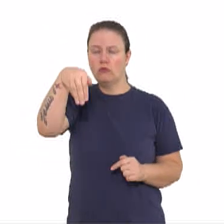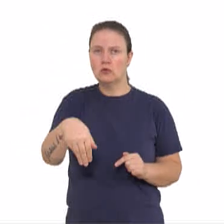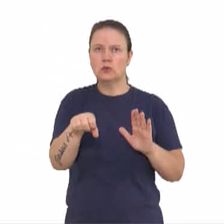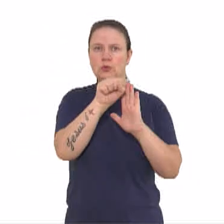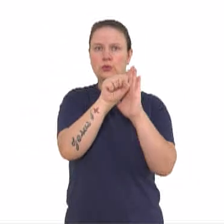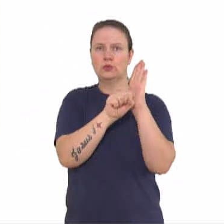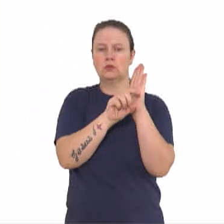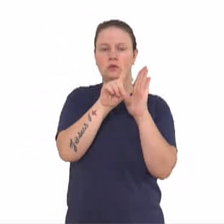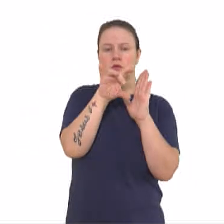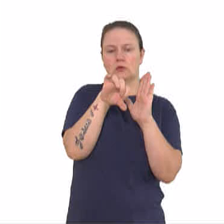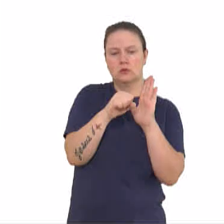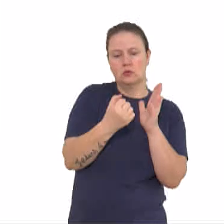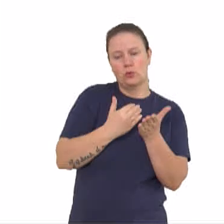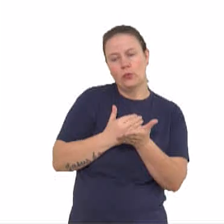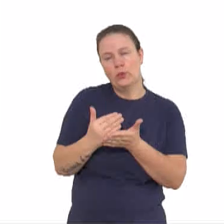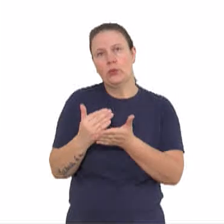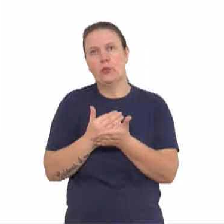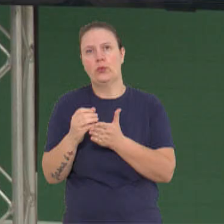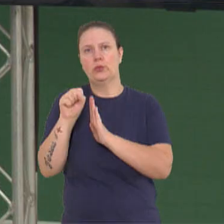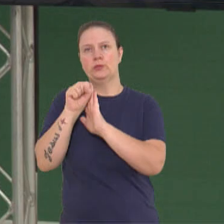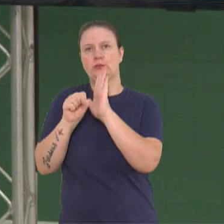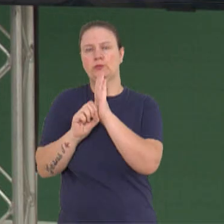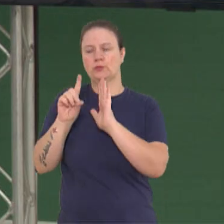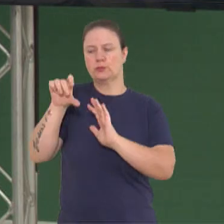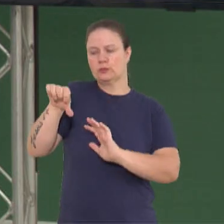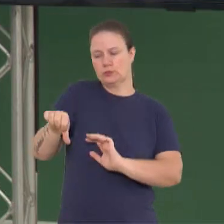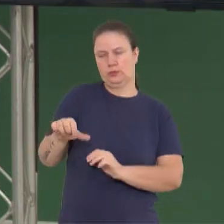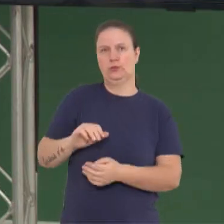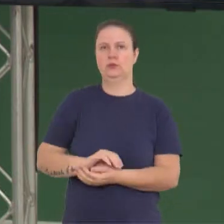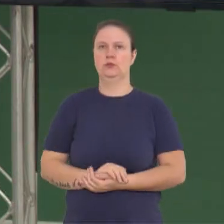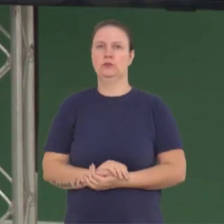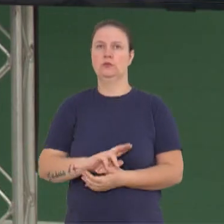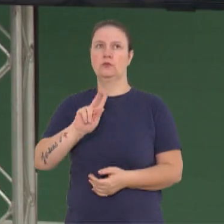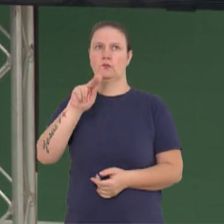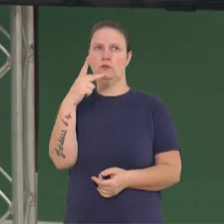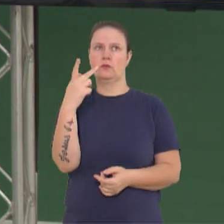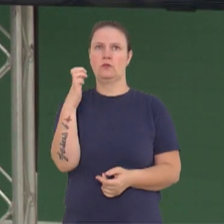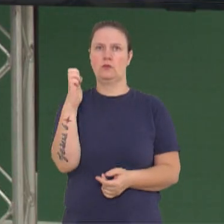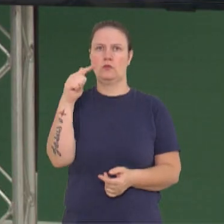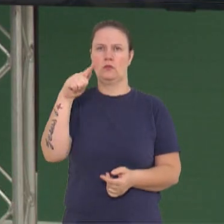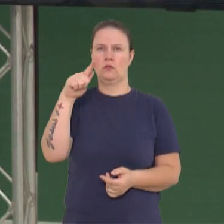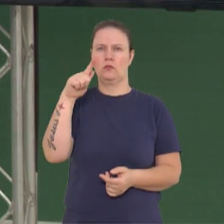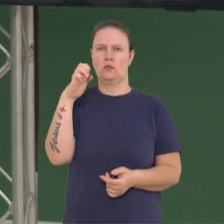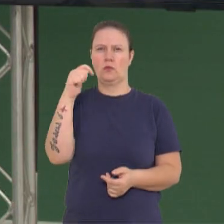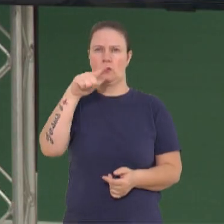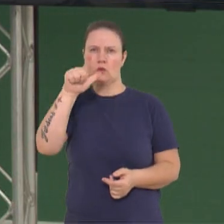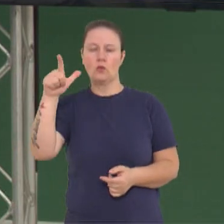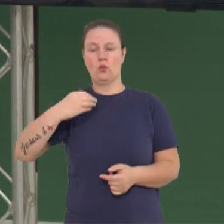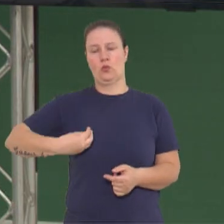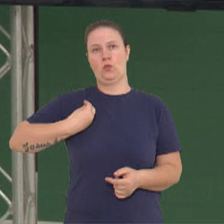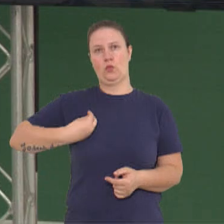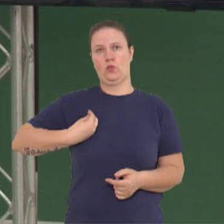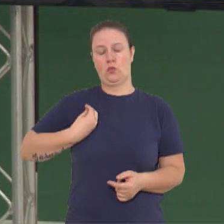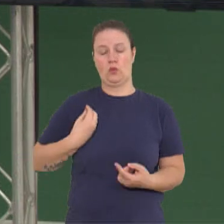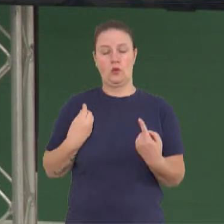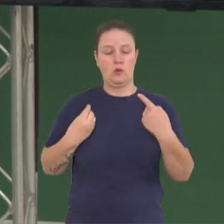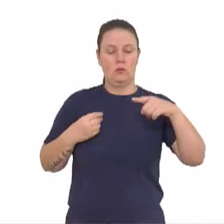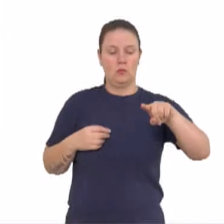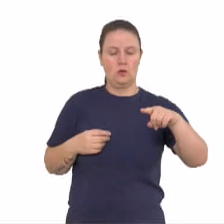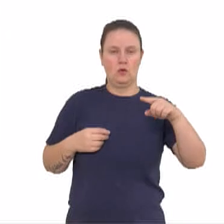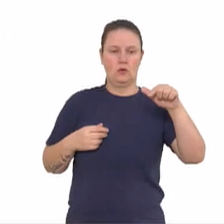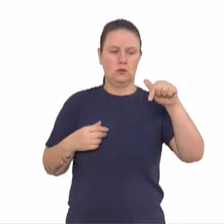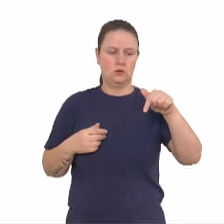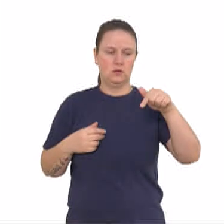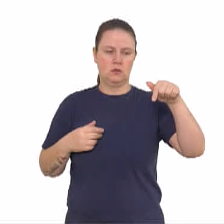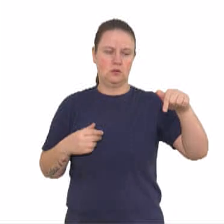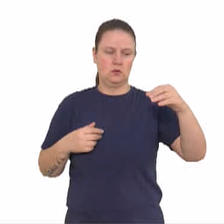e início do século XIX. Então, o Hegel foi um filósofo que viveu de 1770